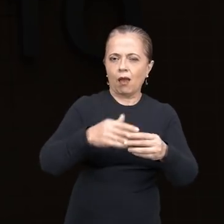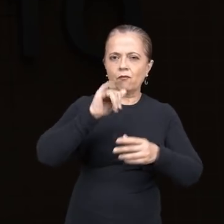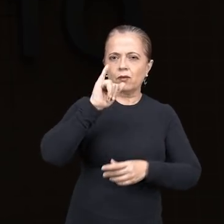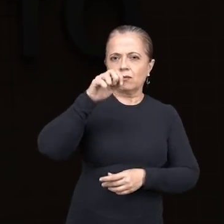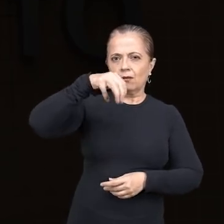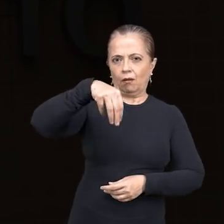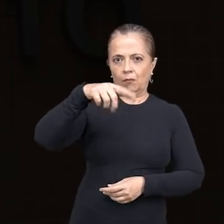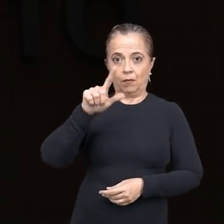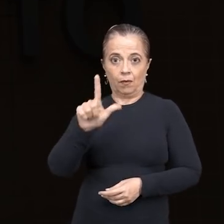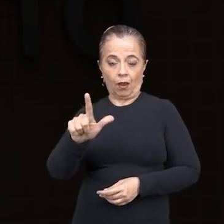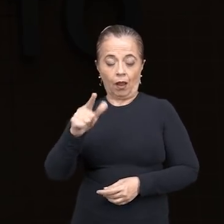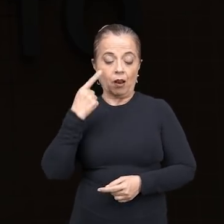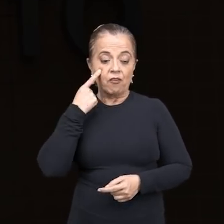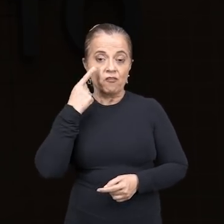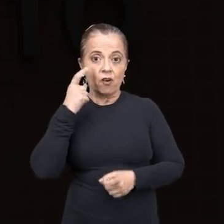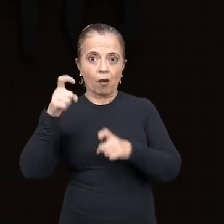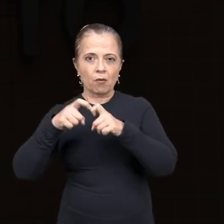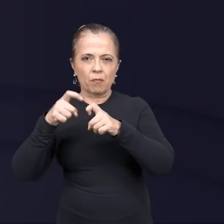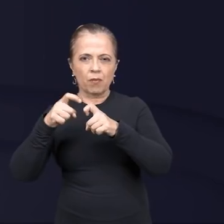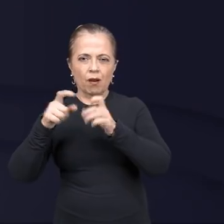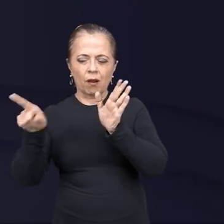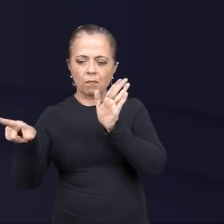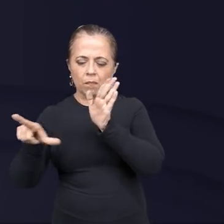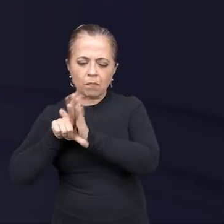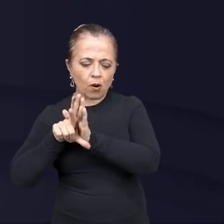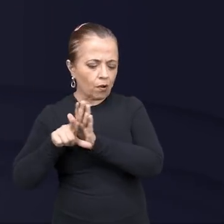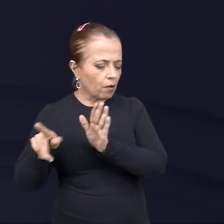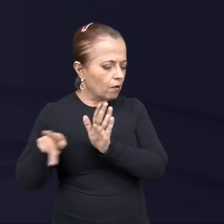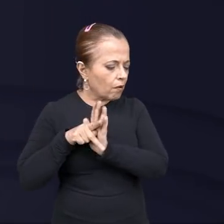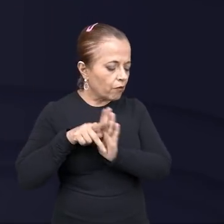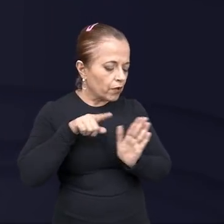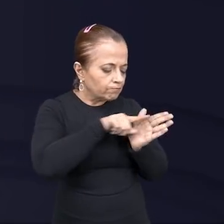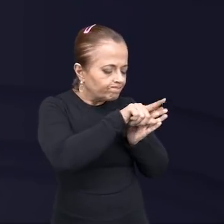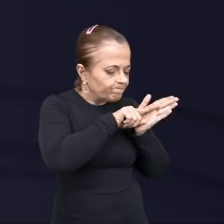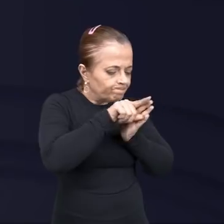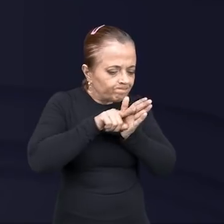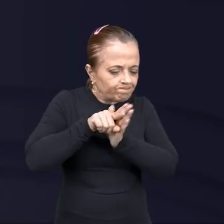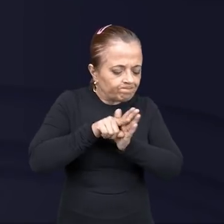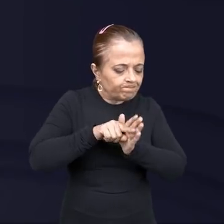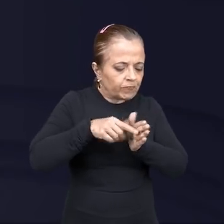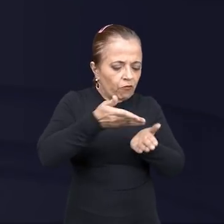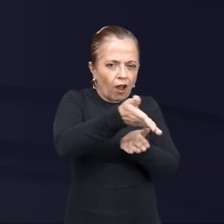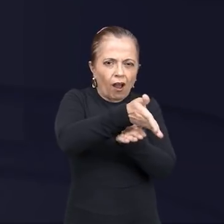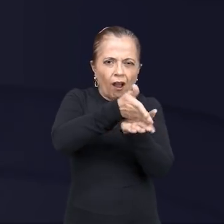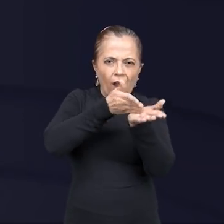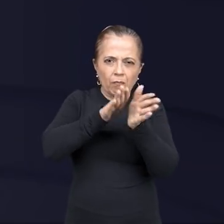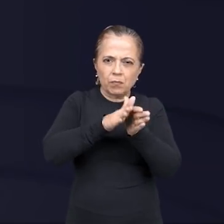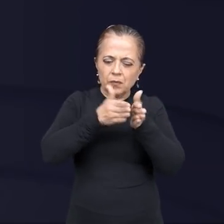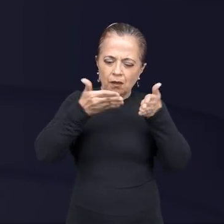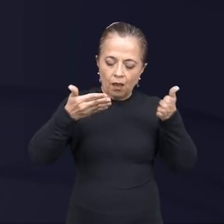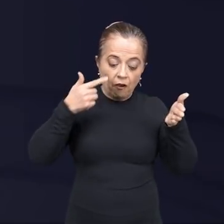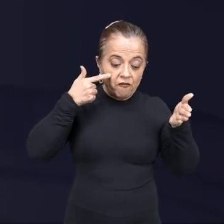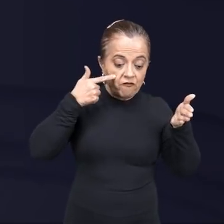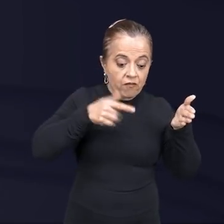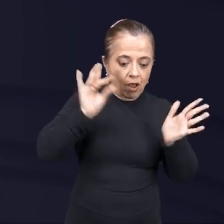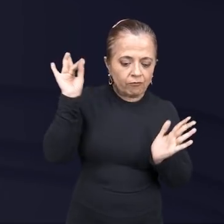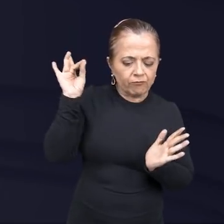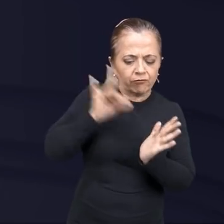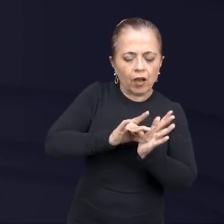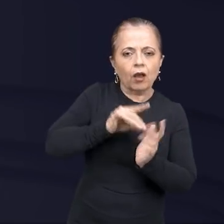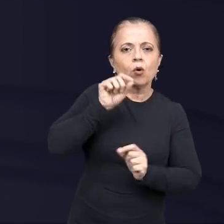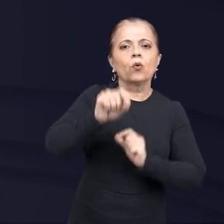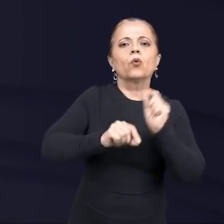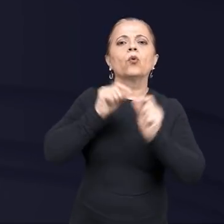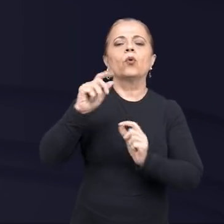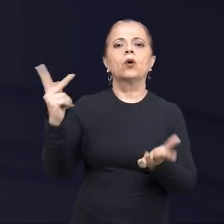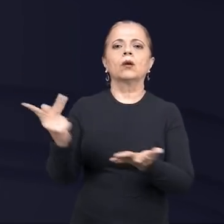Legal, que vai realizar a perícia nesse cadáver e vai atestar qual foi a causa e natureza do óbito.